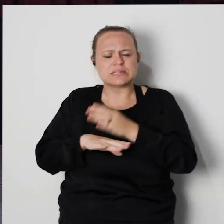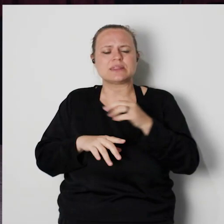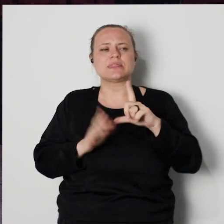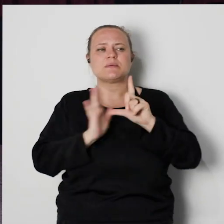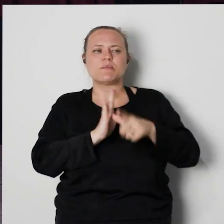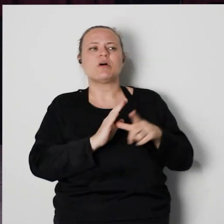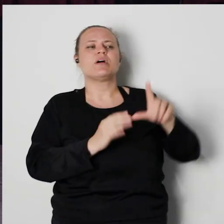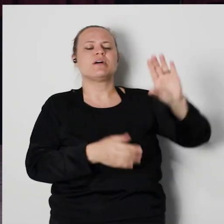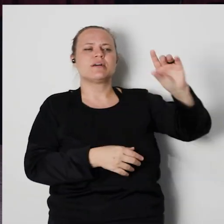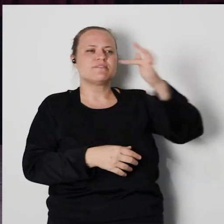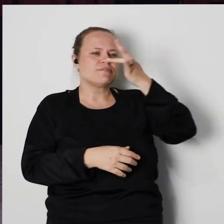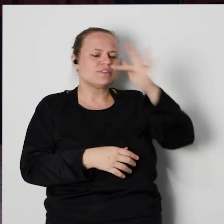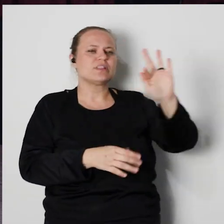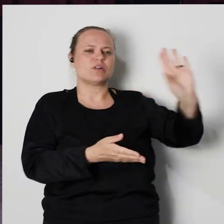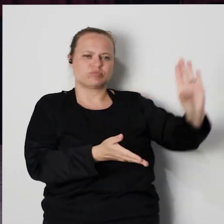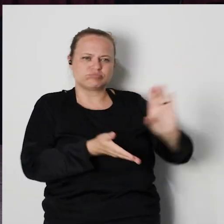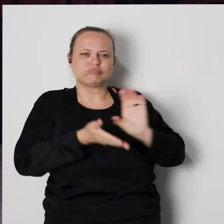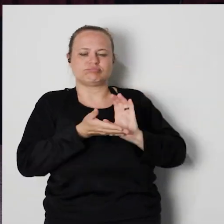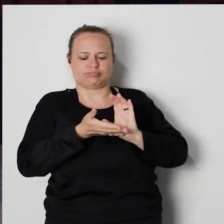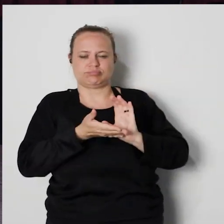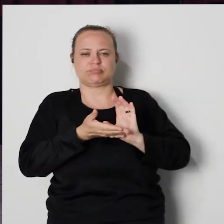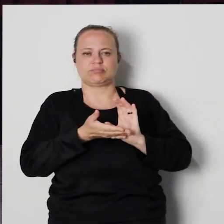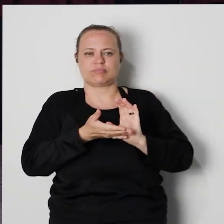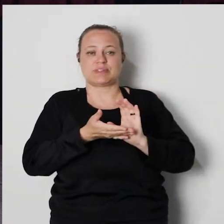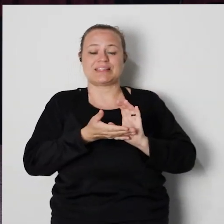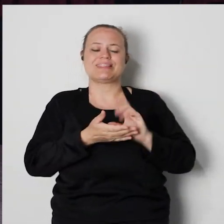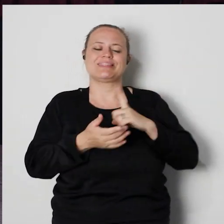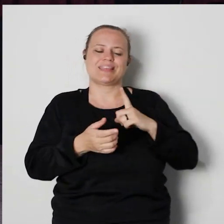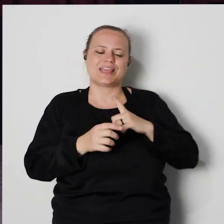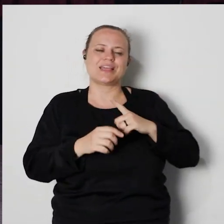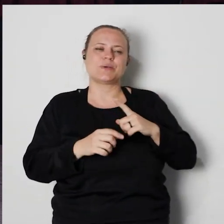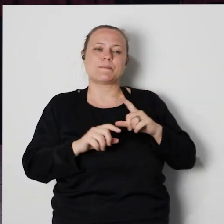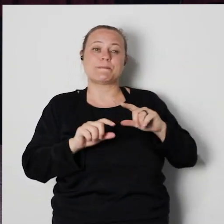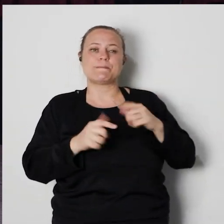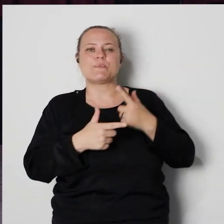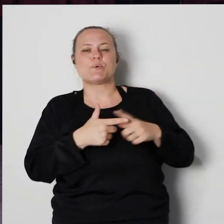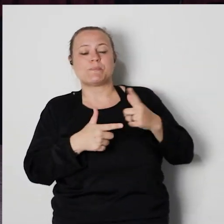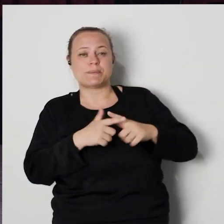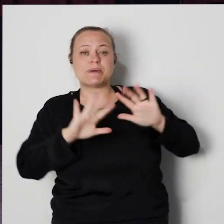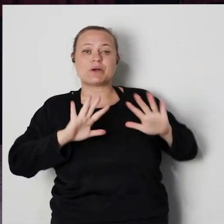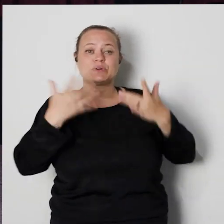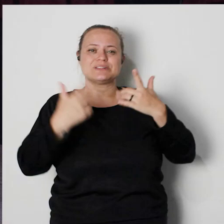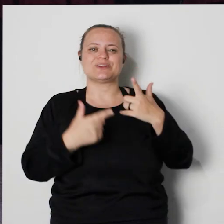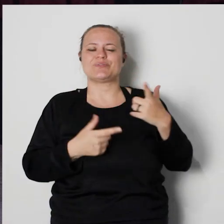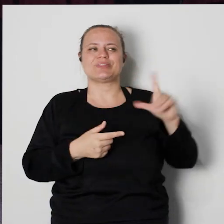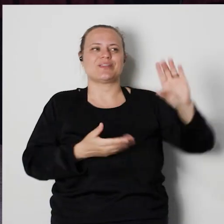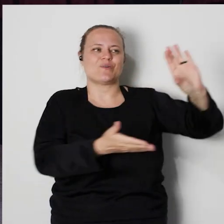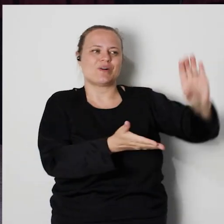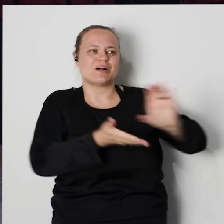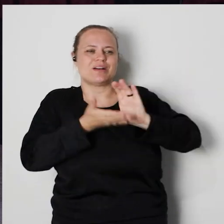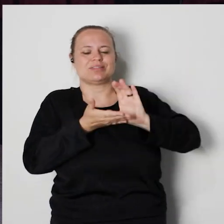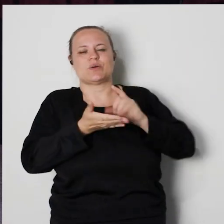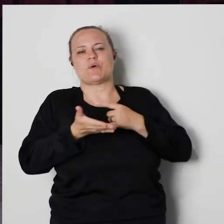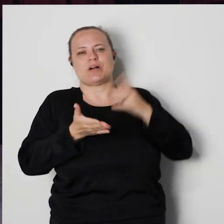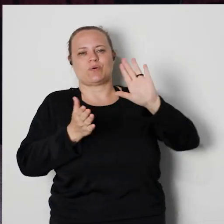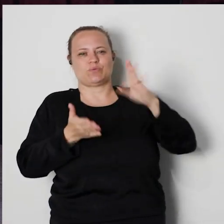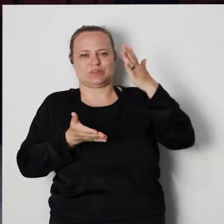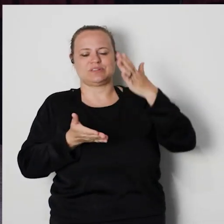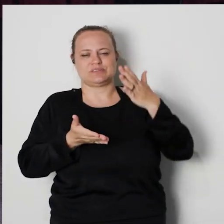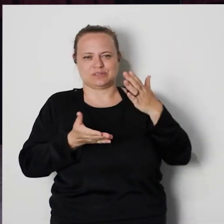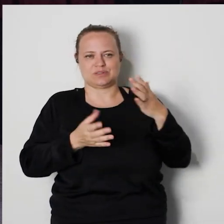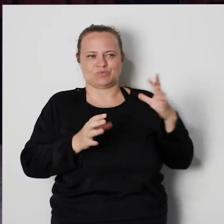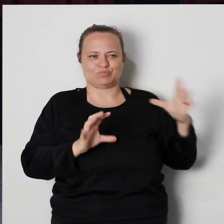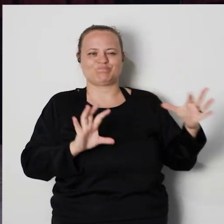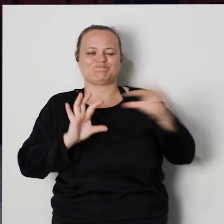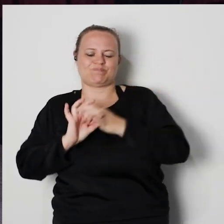que você, município, você, Estado, tem que implementar para receber recurso federal. Né? Existe uma grande polêmica que acabou